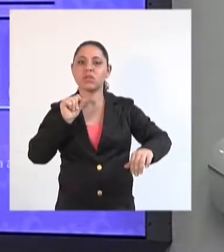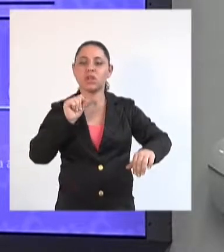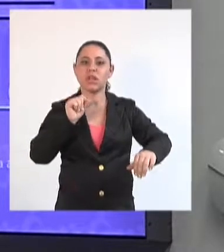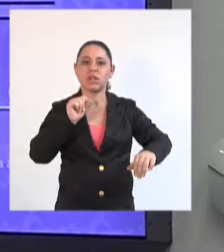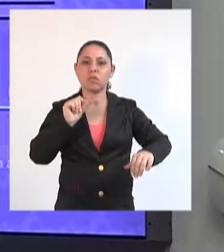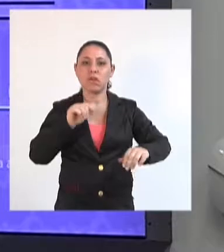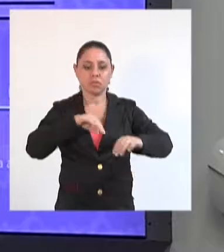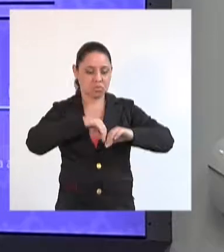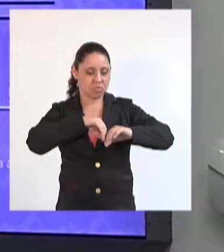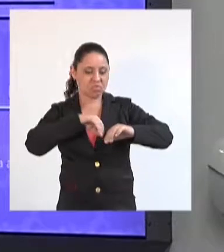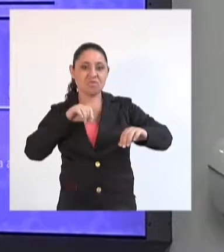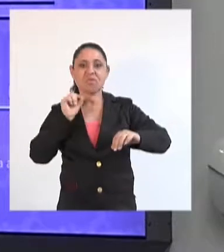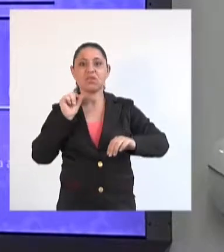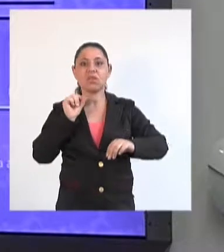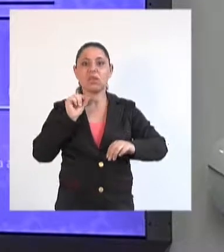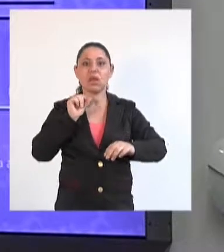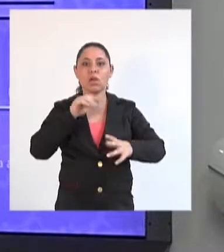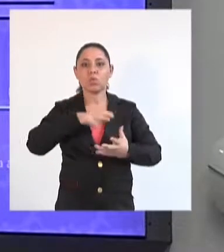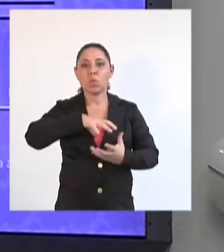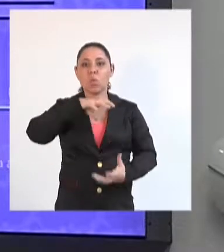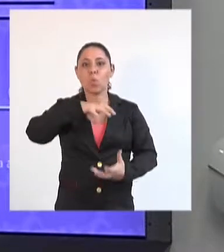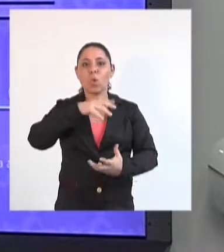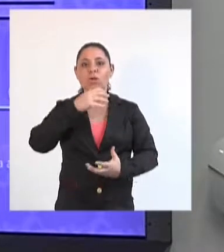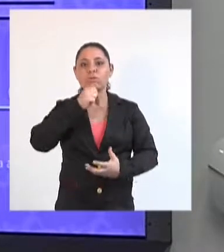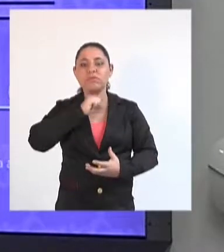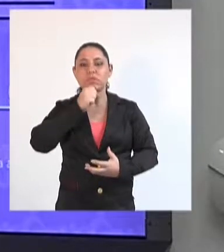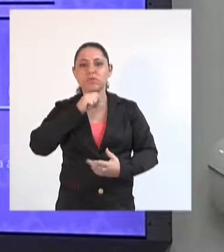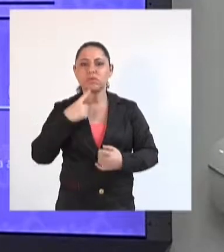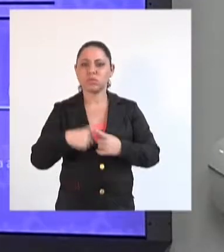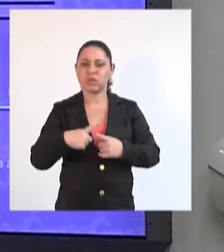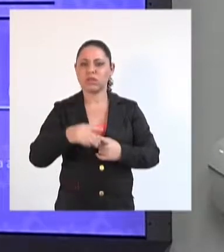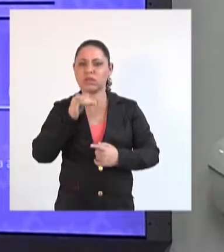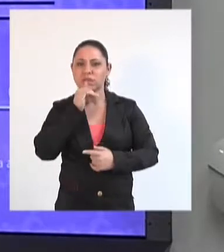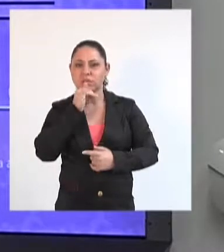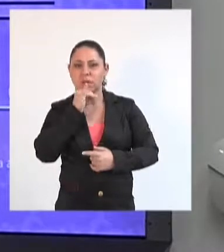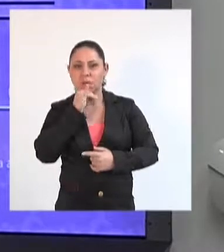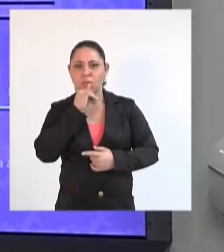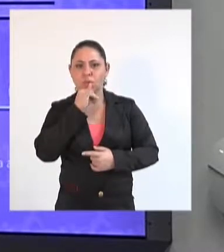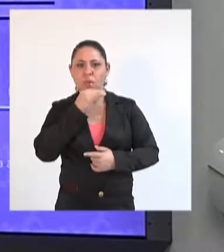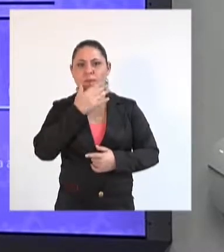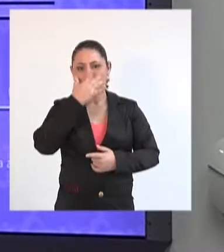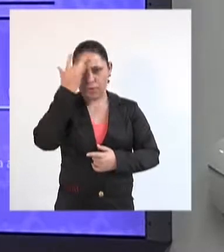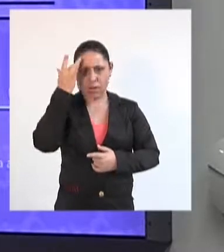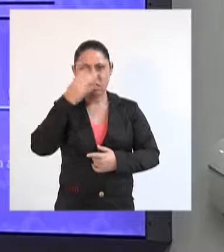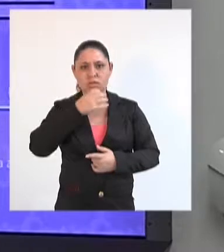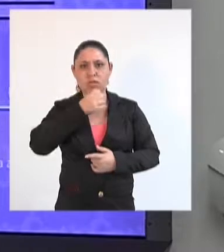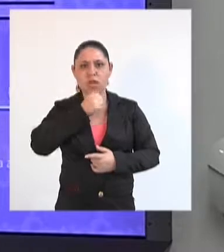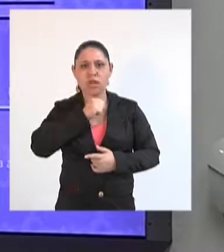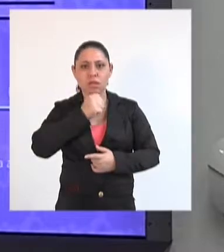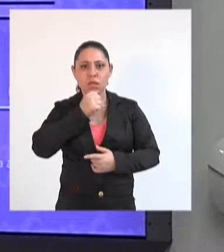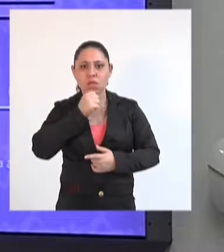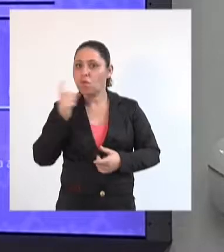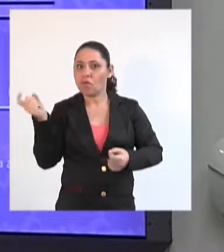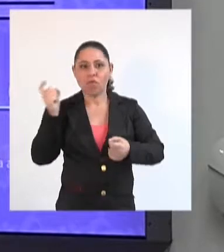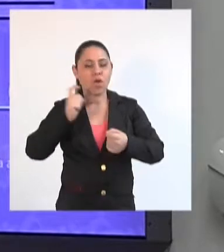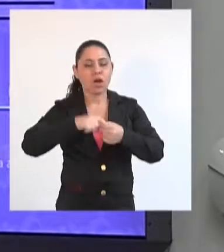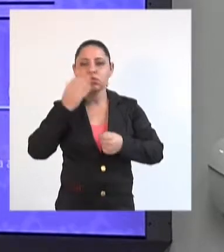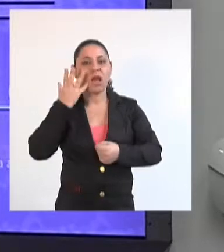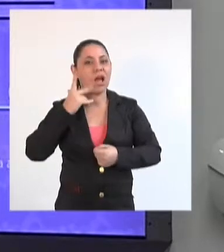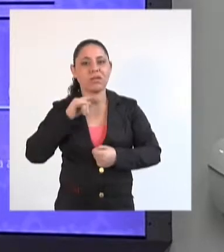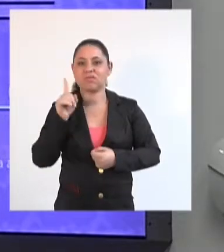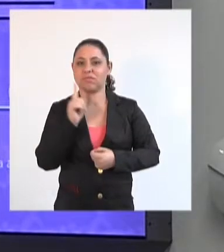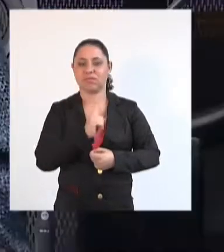e estigmatização do idoso. Porque idoso não volta a ser